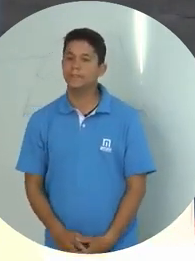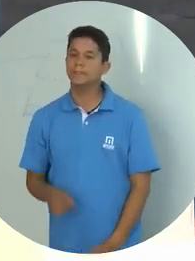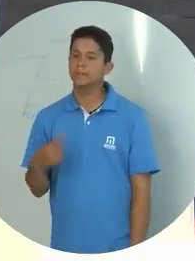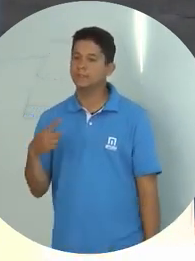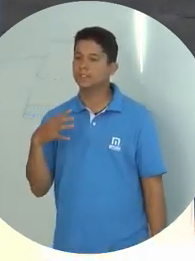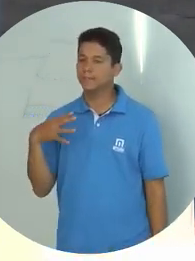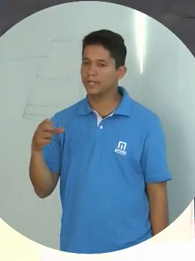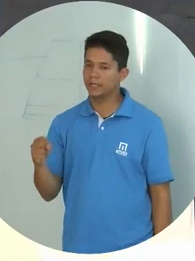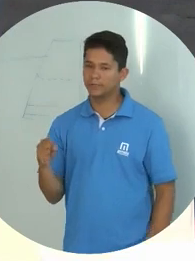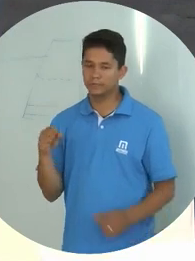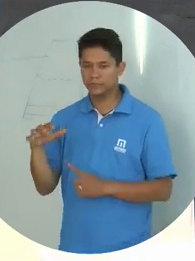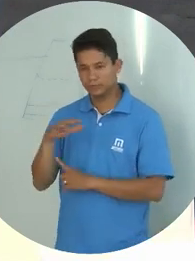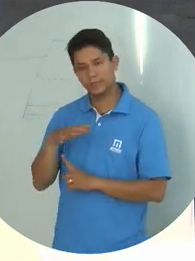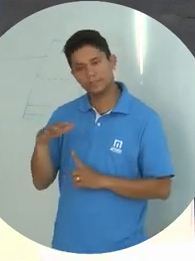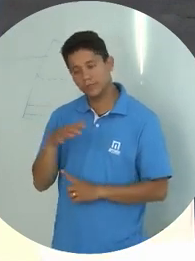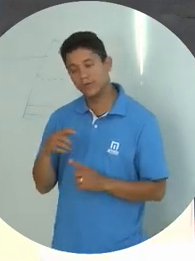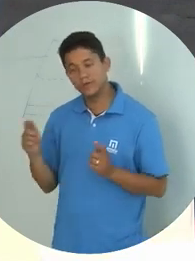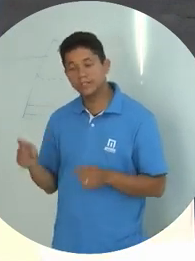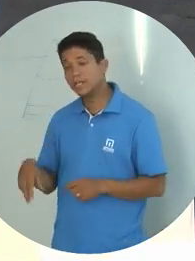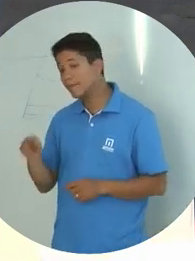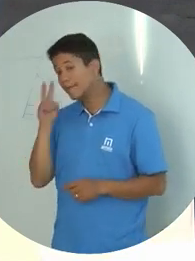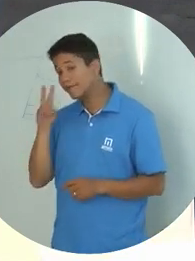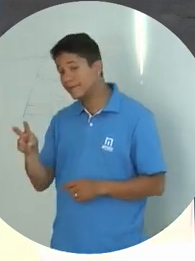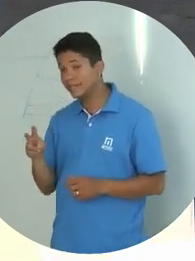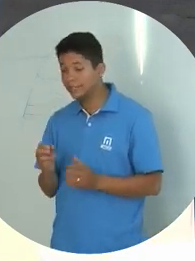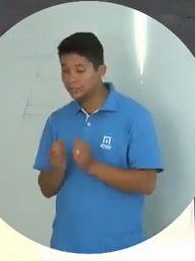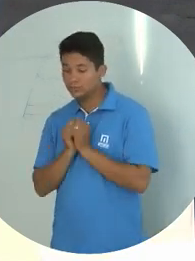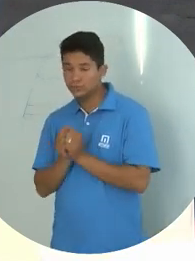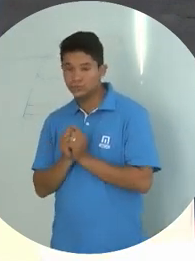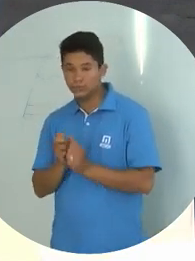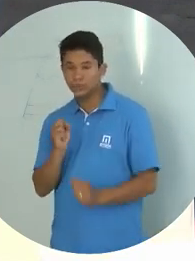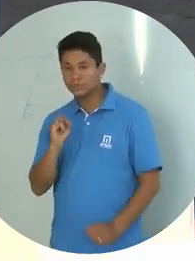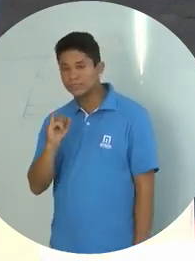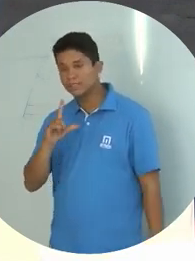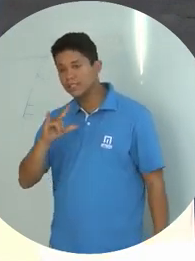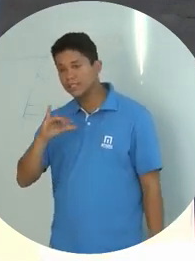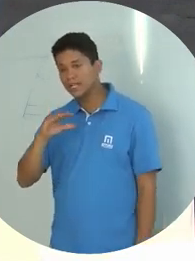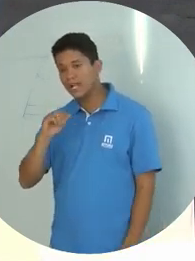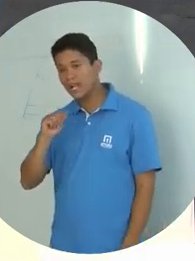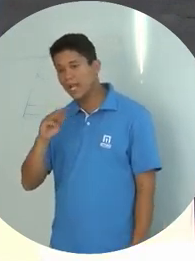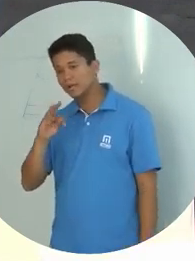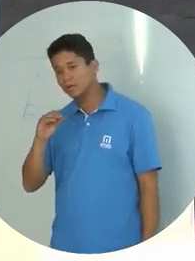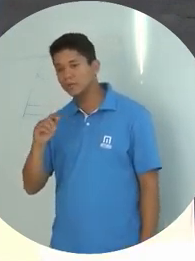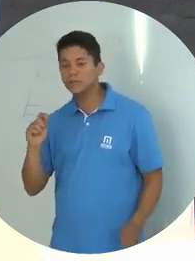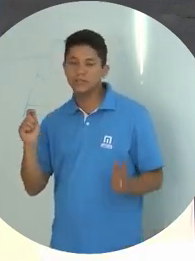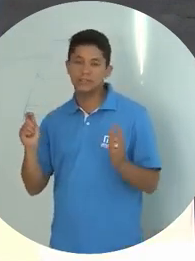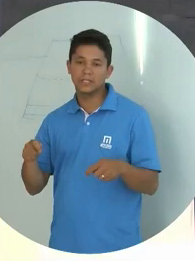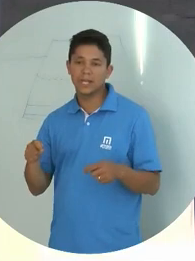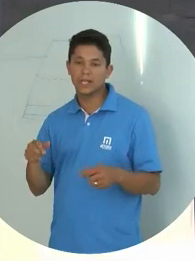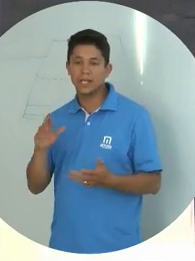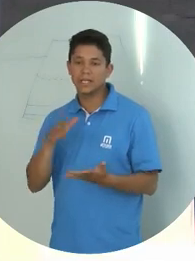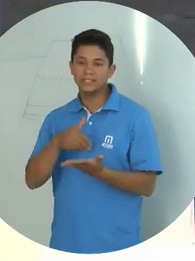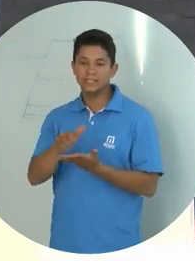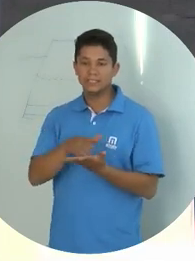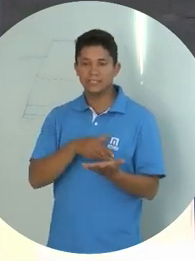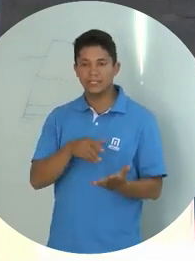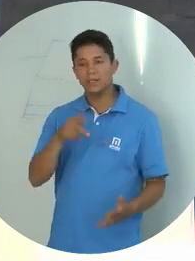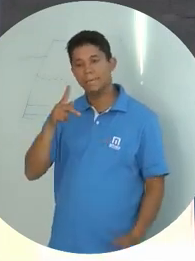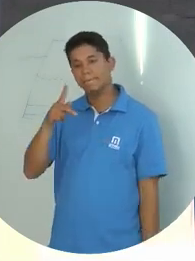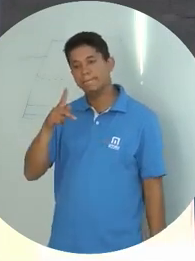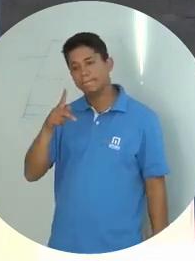que olhamos que daria para fazer com silicato e daria para fazer com resina polimérica.